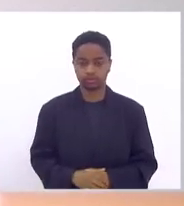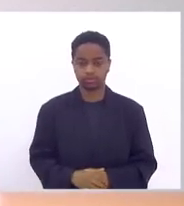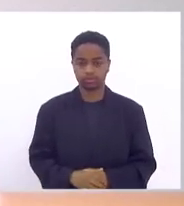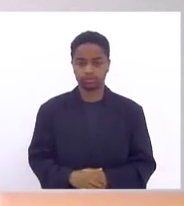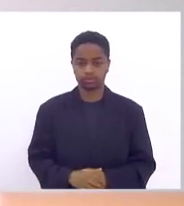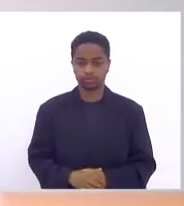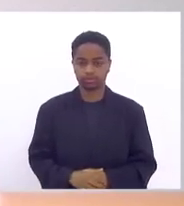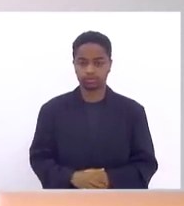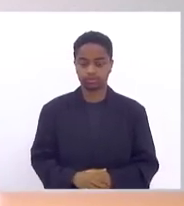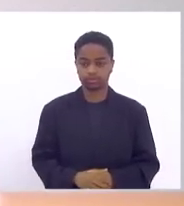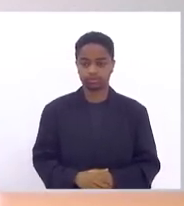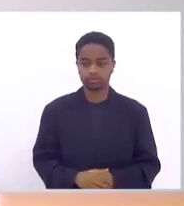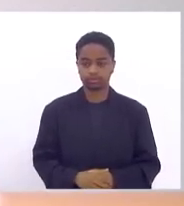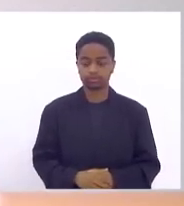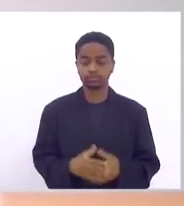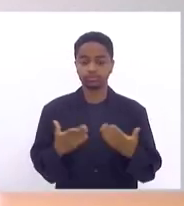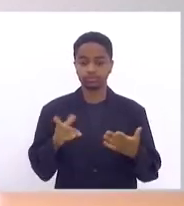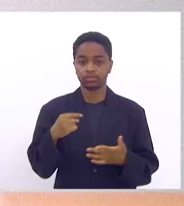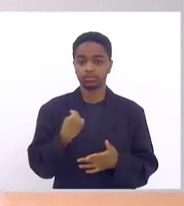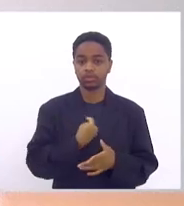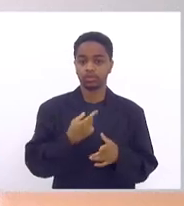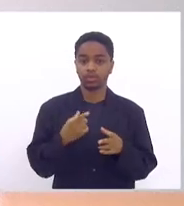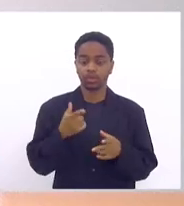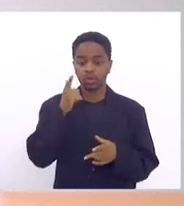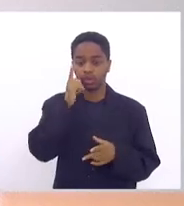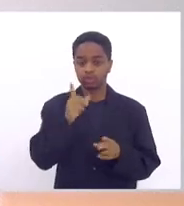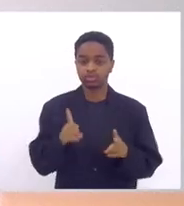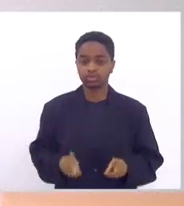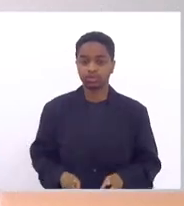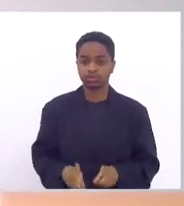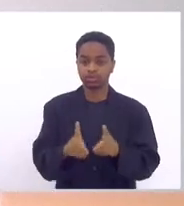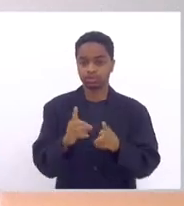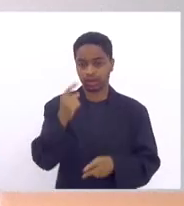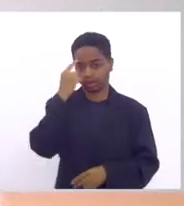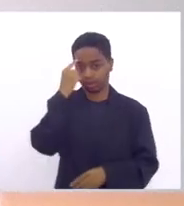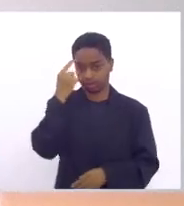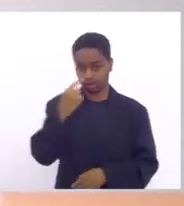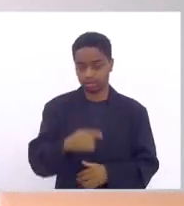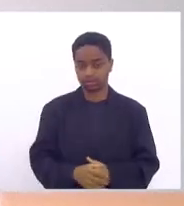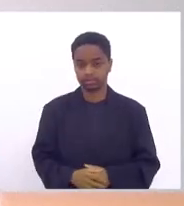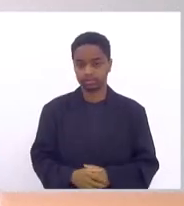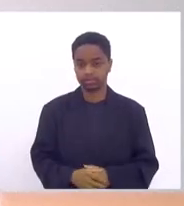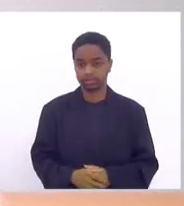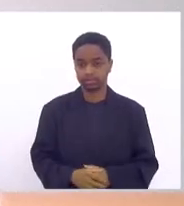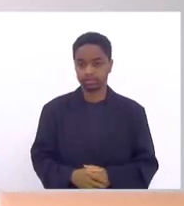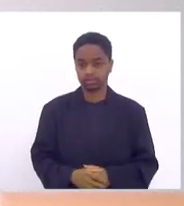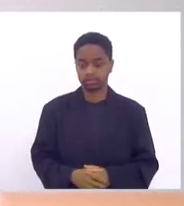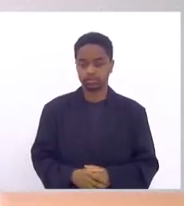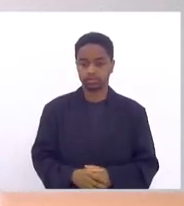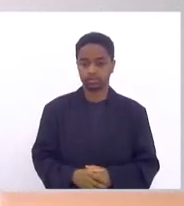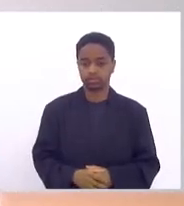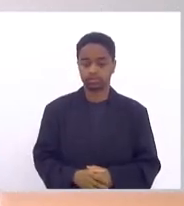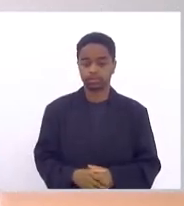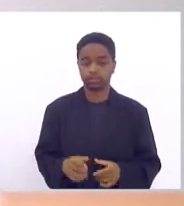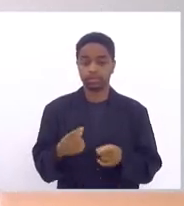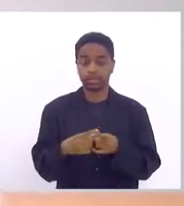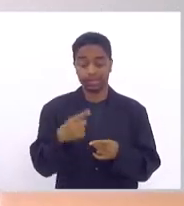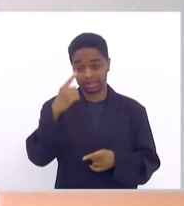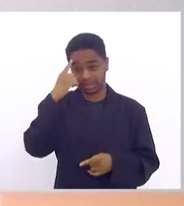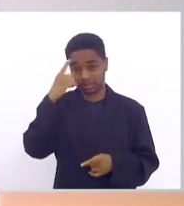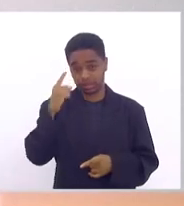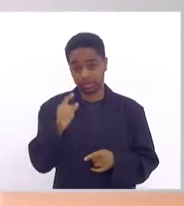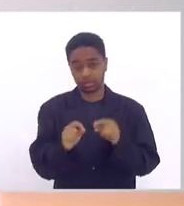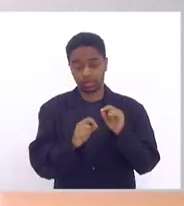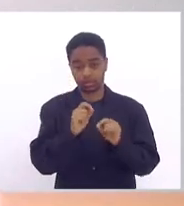eh e nós conseguimos manter esta ideia ideia qual isso é curioso a ideia de que